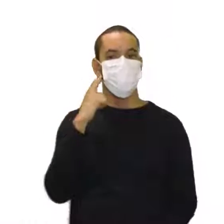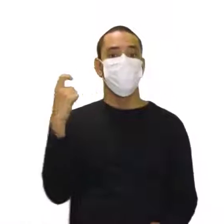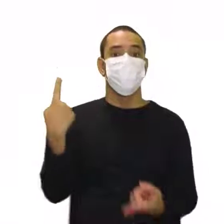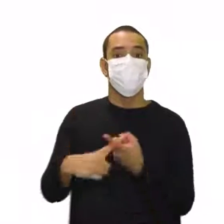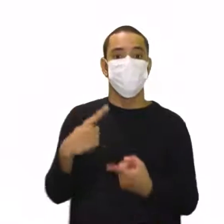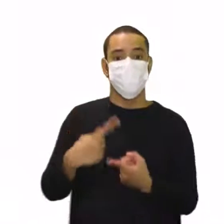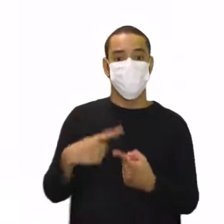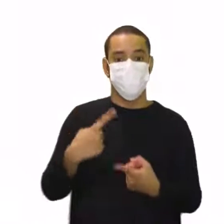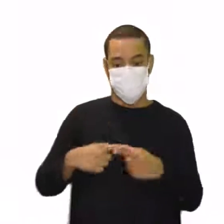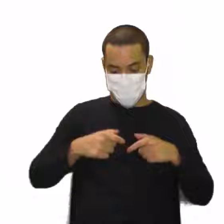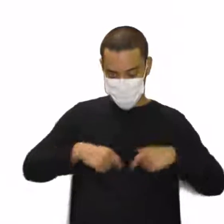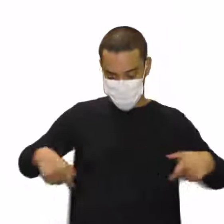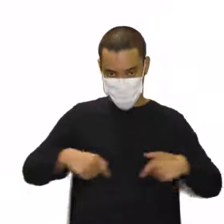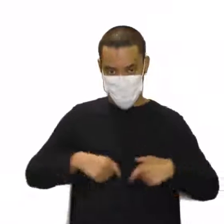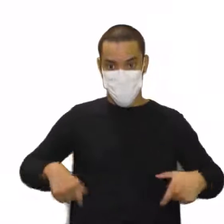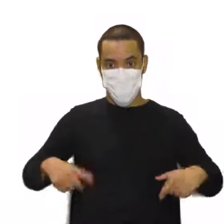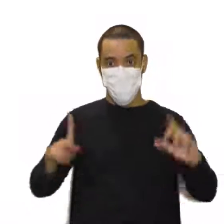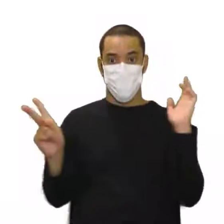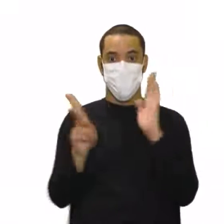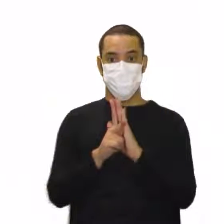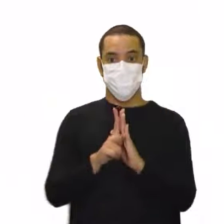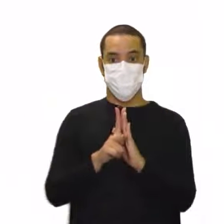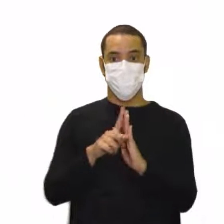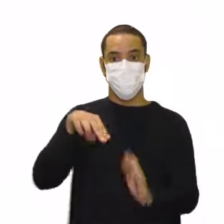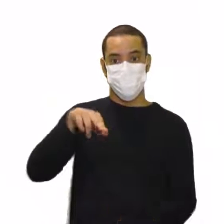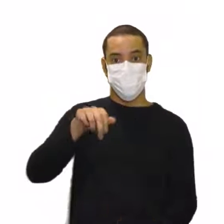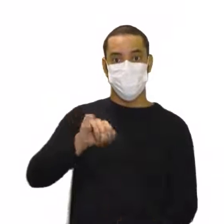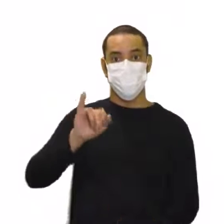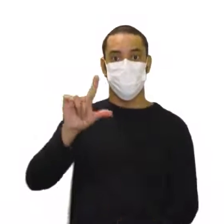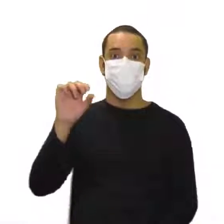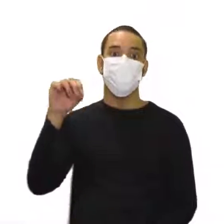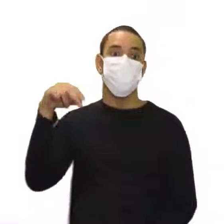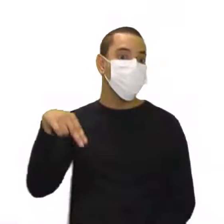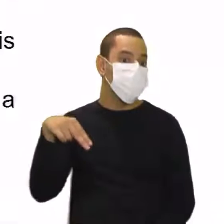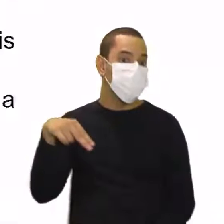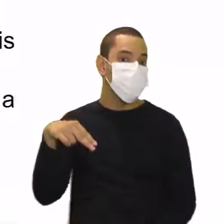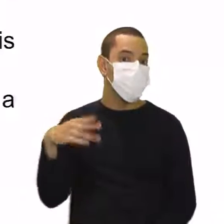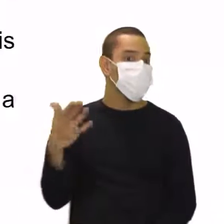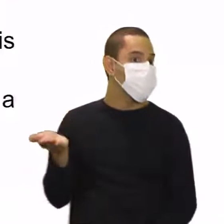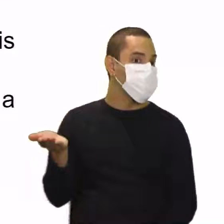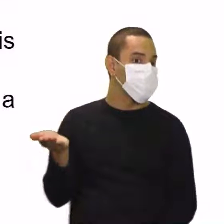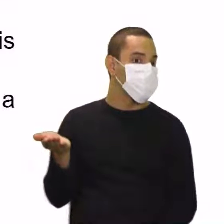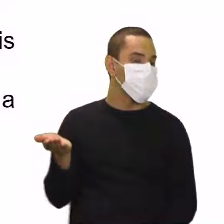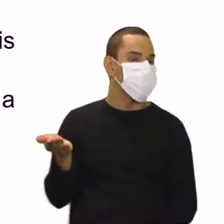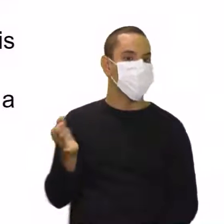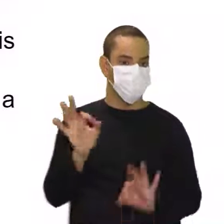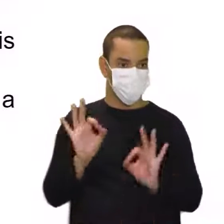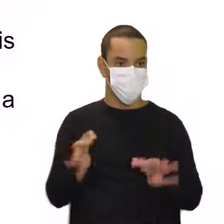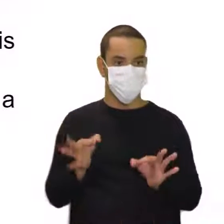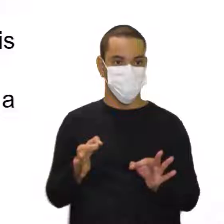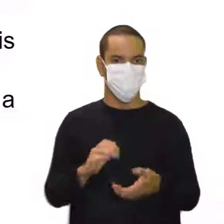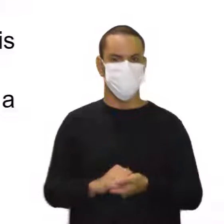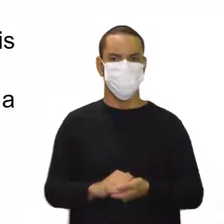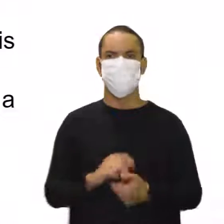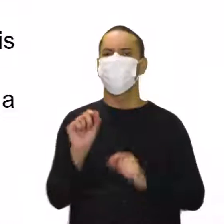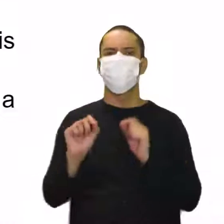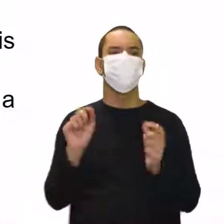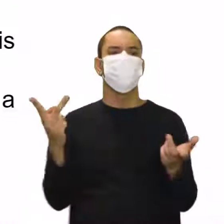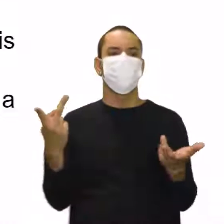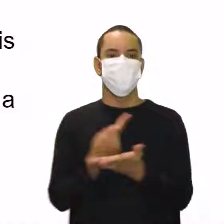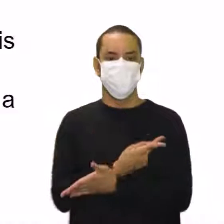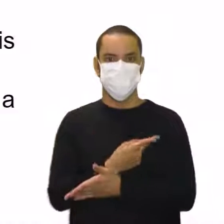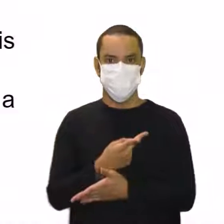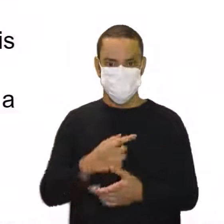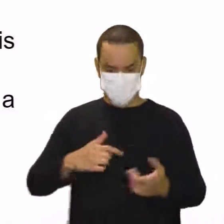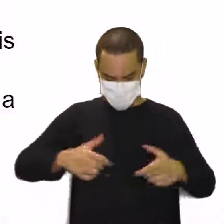porque as cordas de nylon, aí você vai dizer, porque essas cordas de nylon isola a passagem de